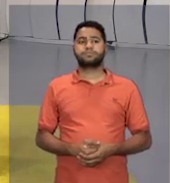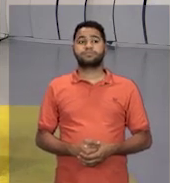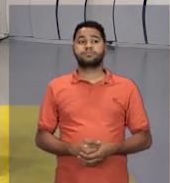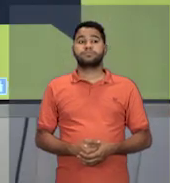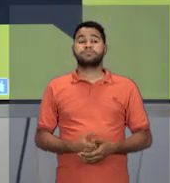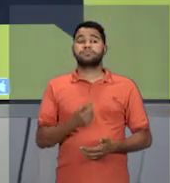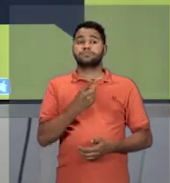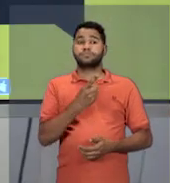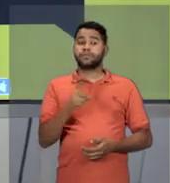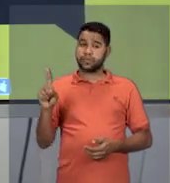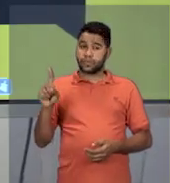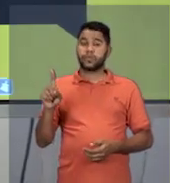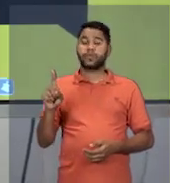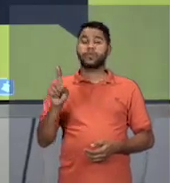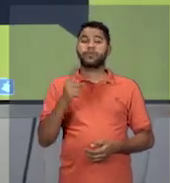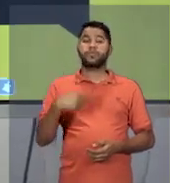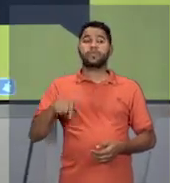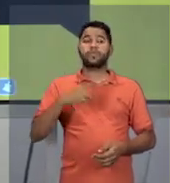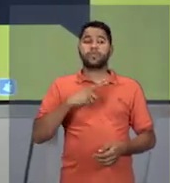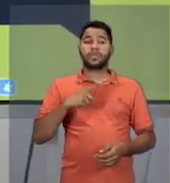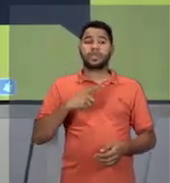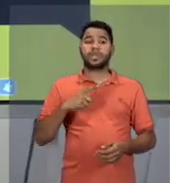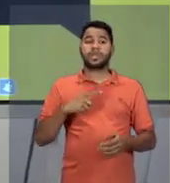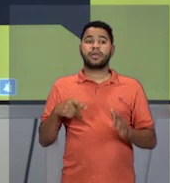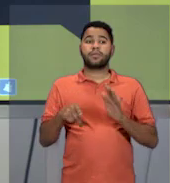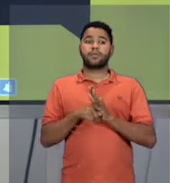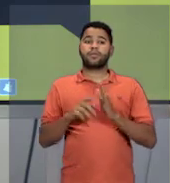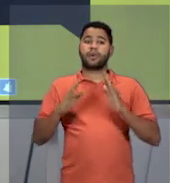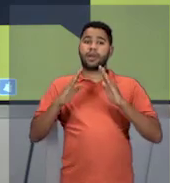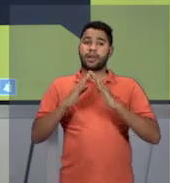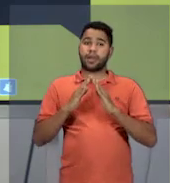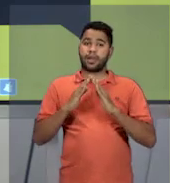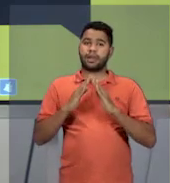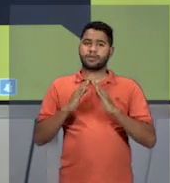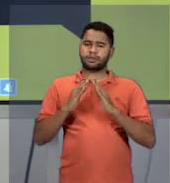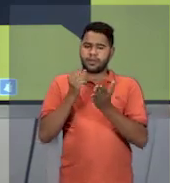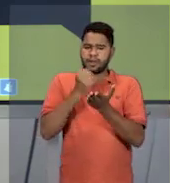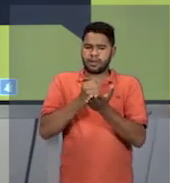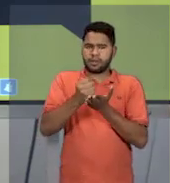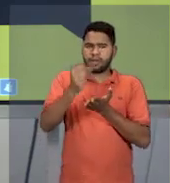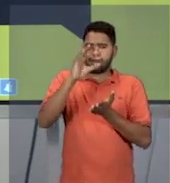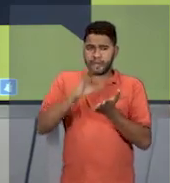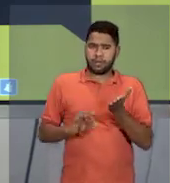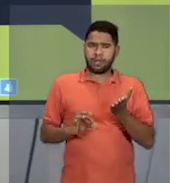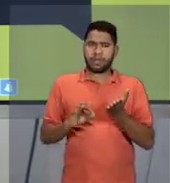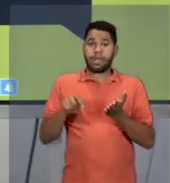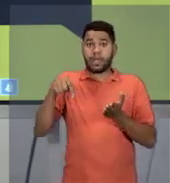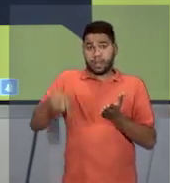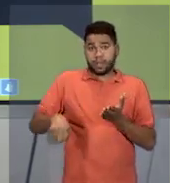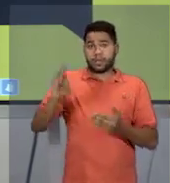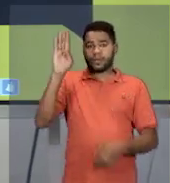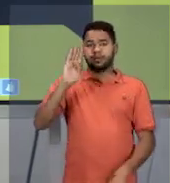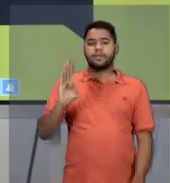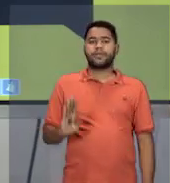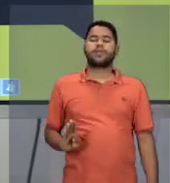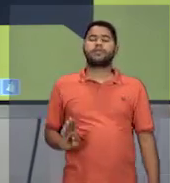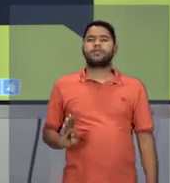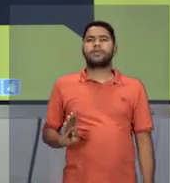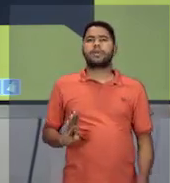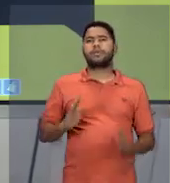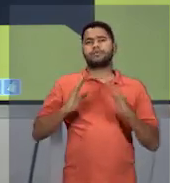Por último, a gente tem as casas de contratação. No caso do Brasil, né, essas casas